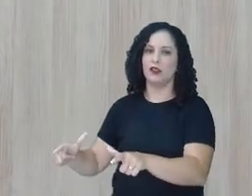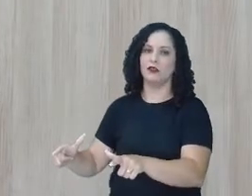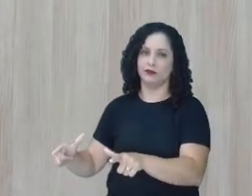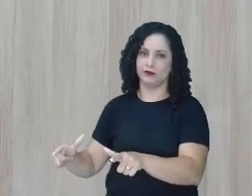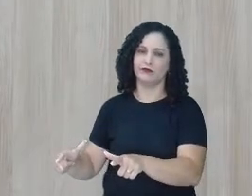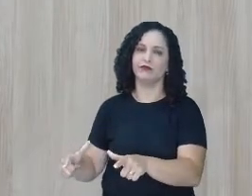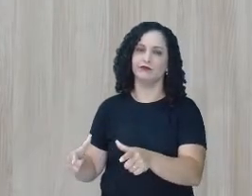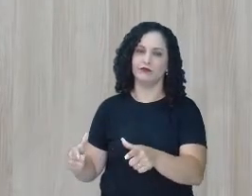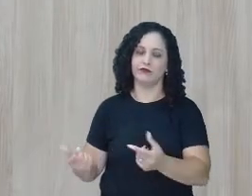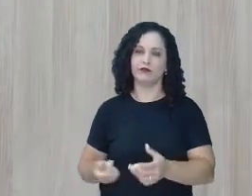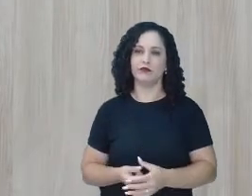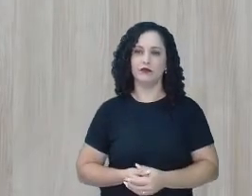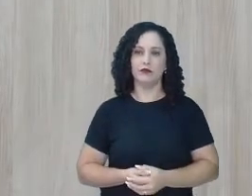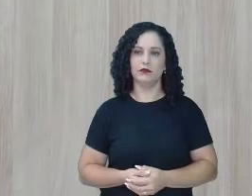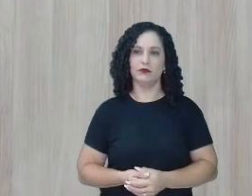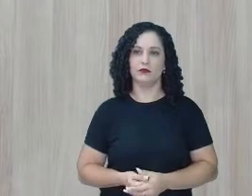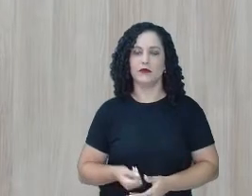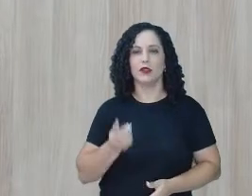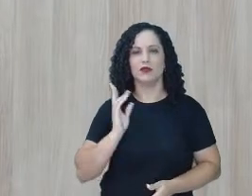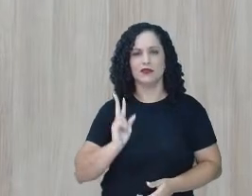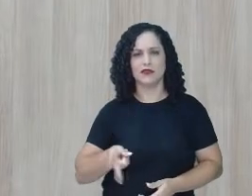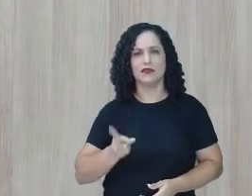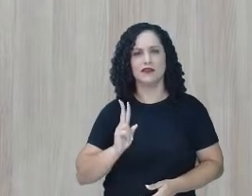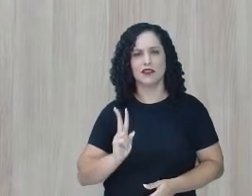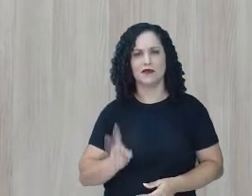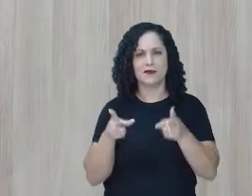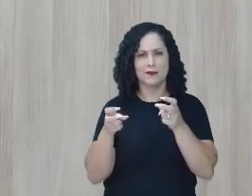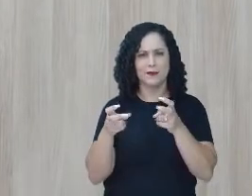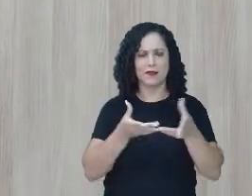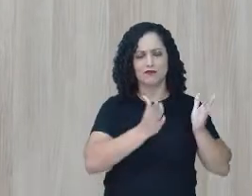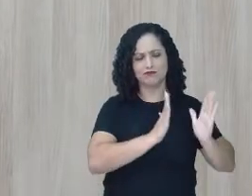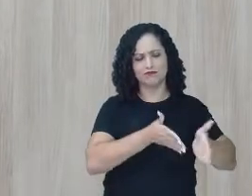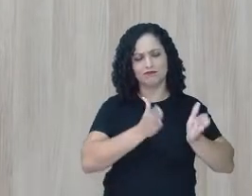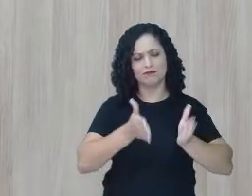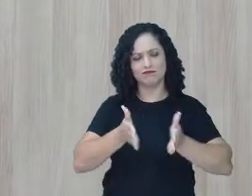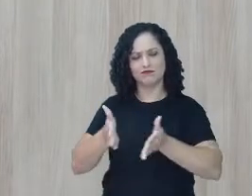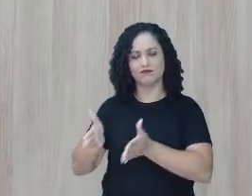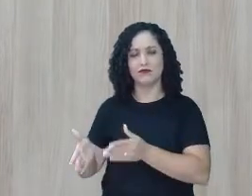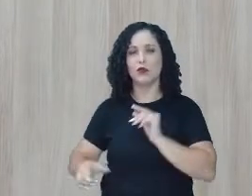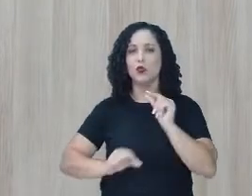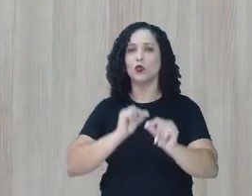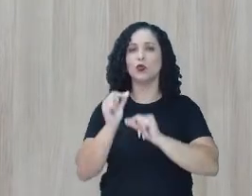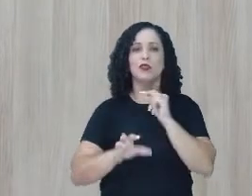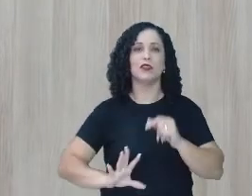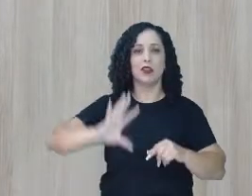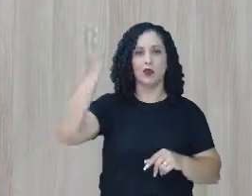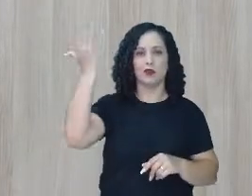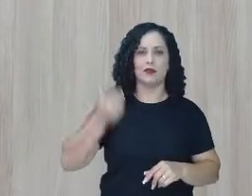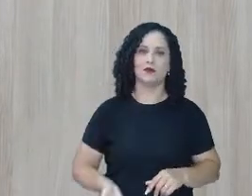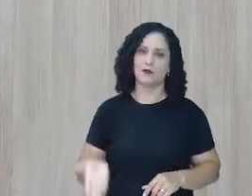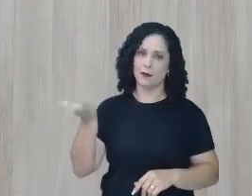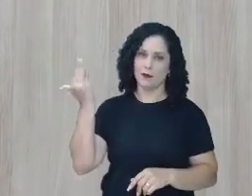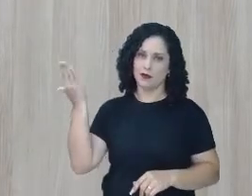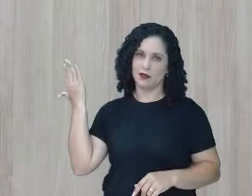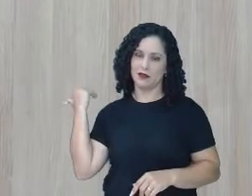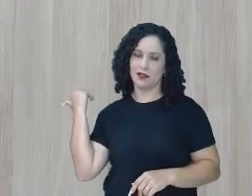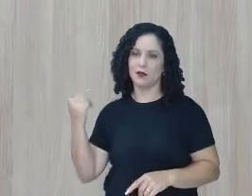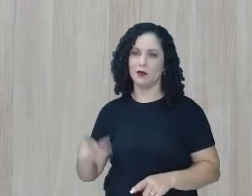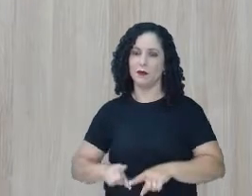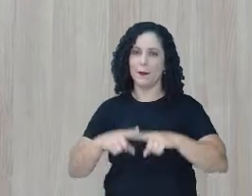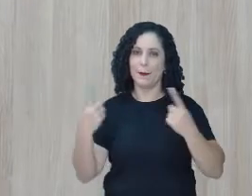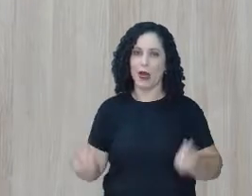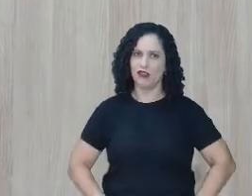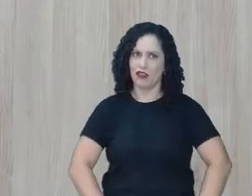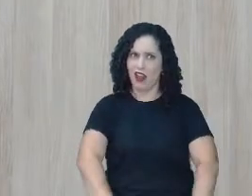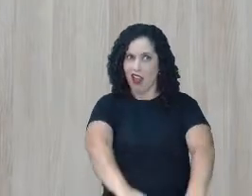Então, a gente aos poucos vai, né, tendo que lidar com esse cenário do passado, mas que não faz tanto